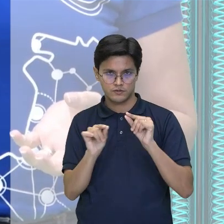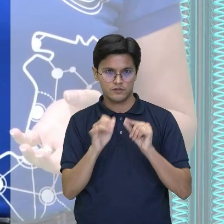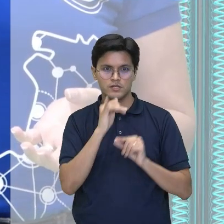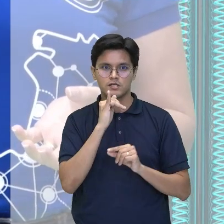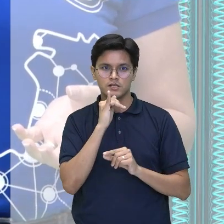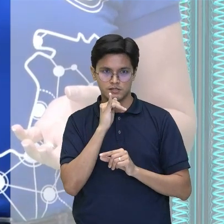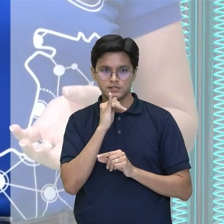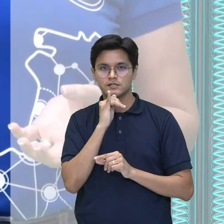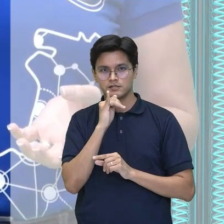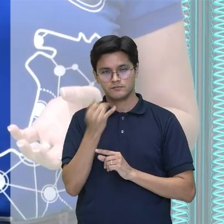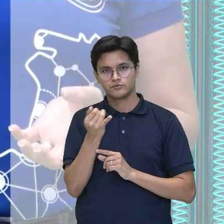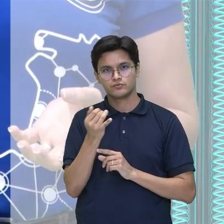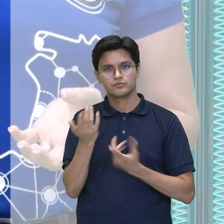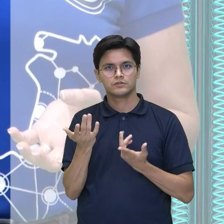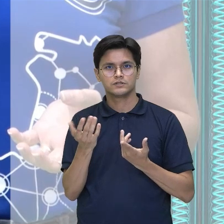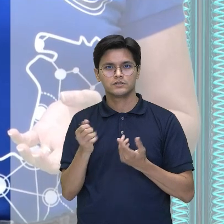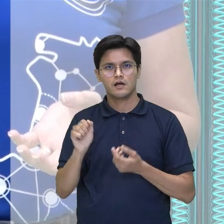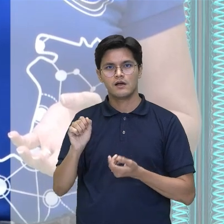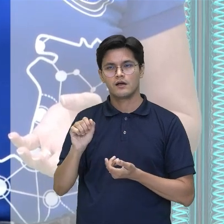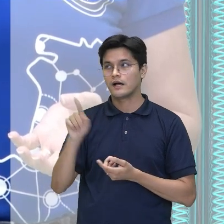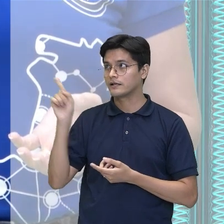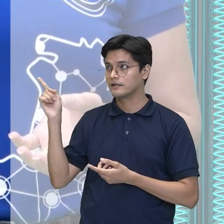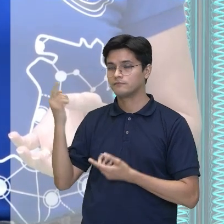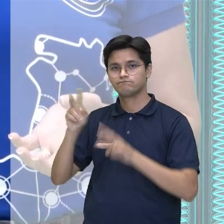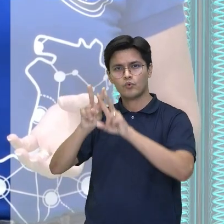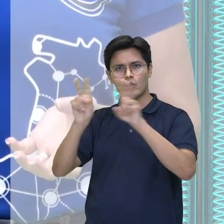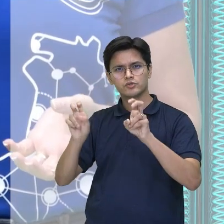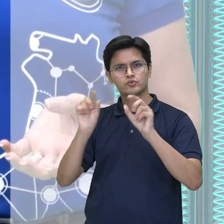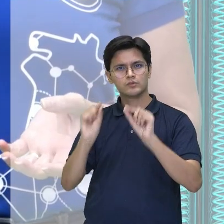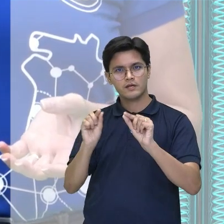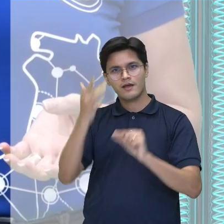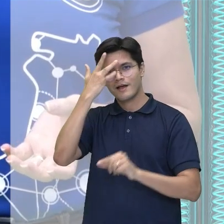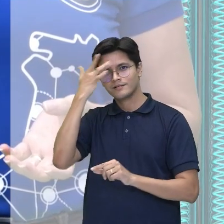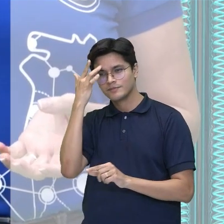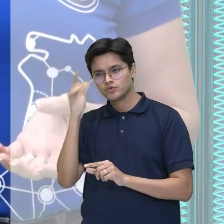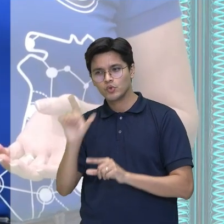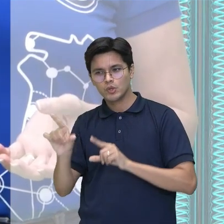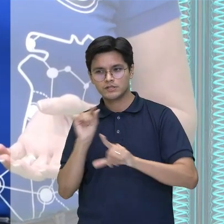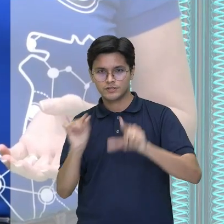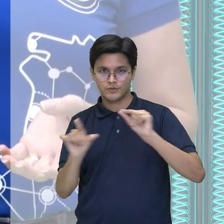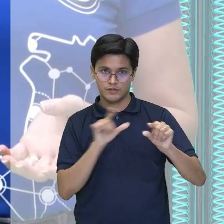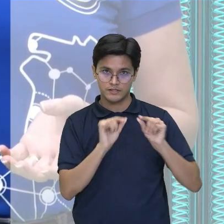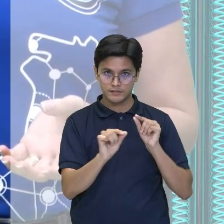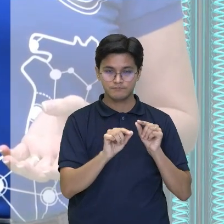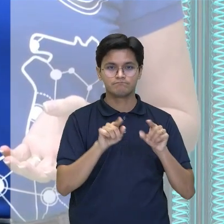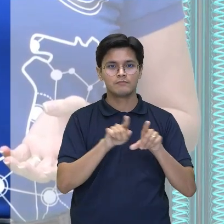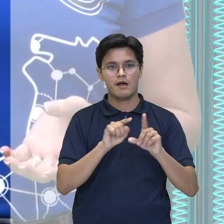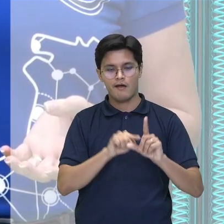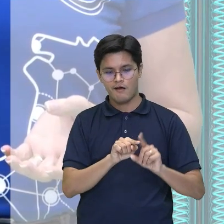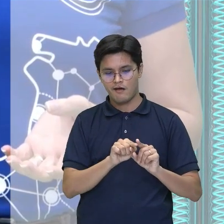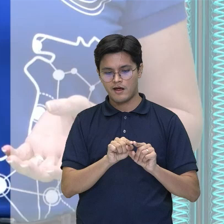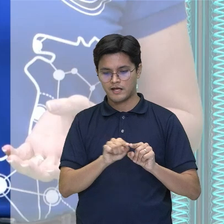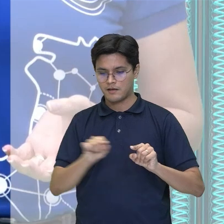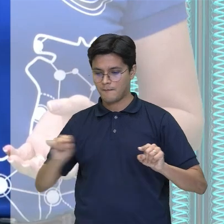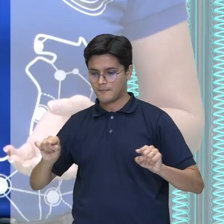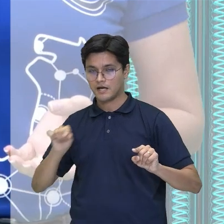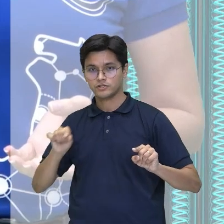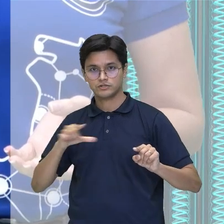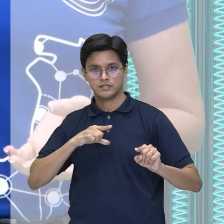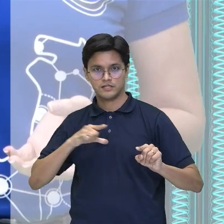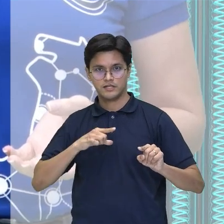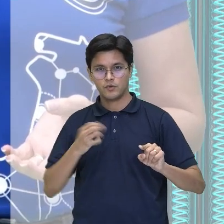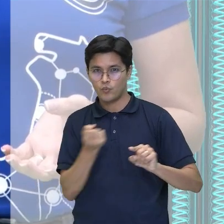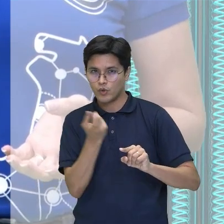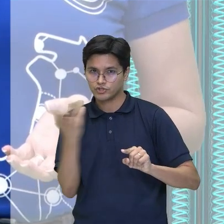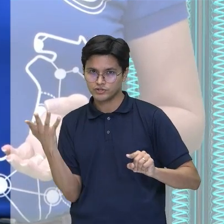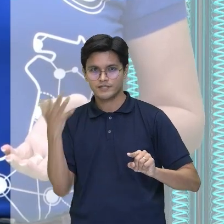elas gostariam de que vissem lá no site que elas gostam. E aqui a quantidade de pessoas na parte horizontal,